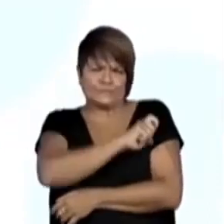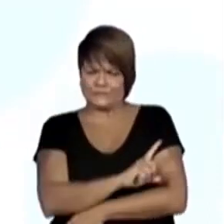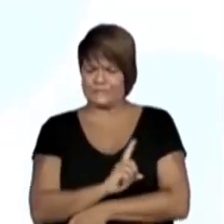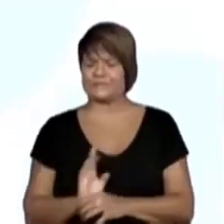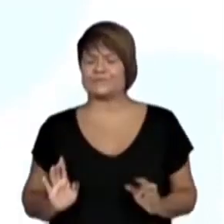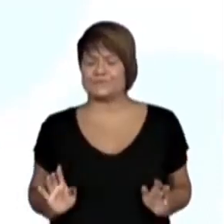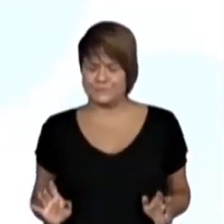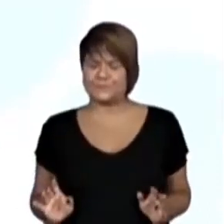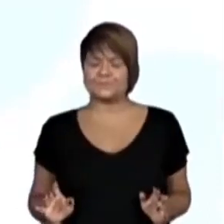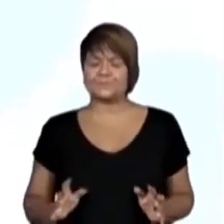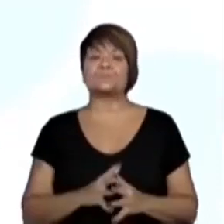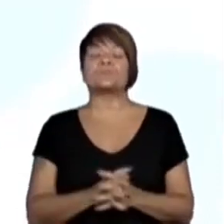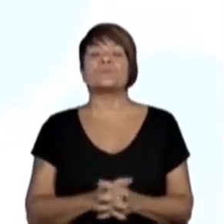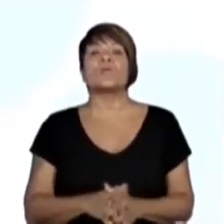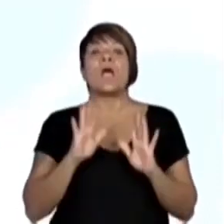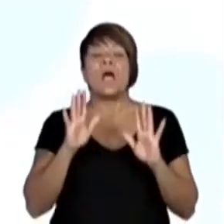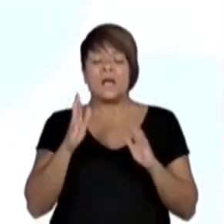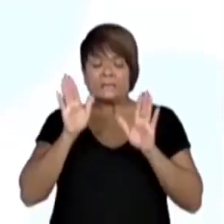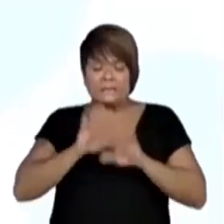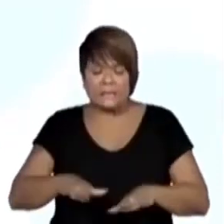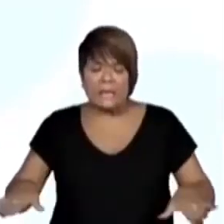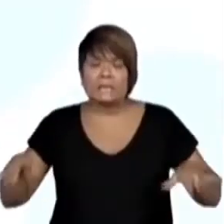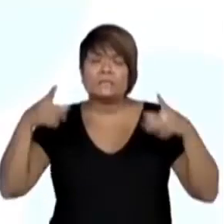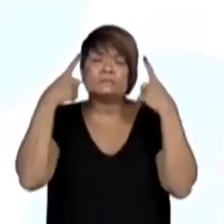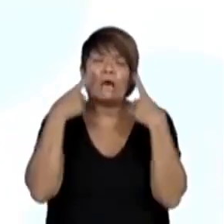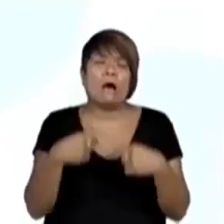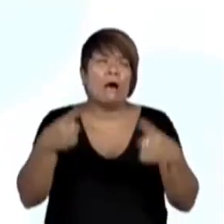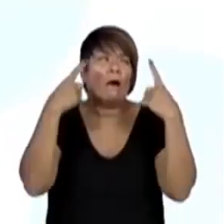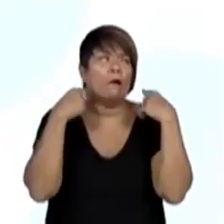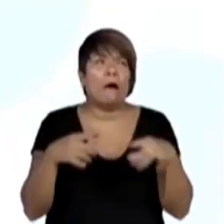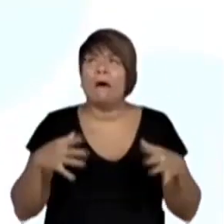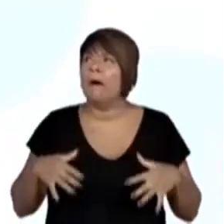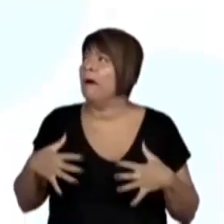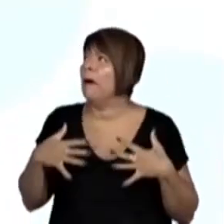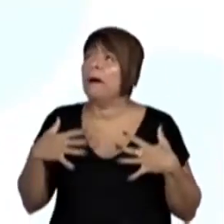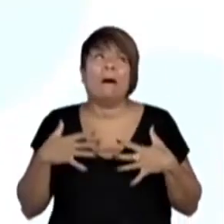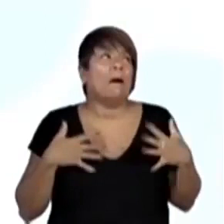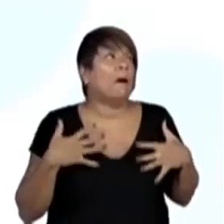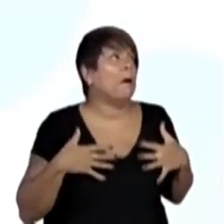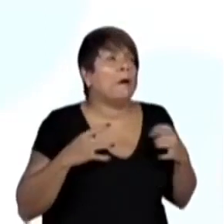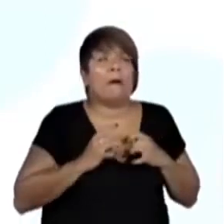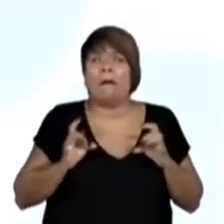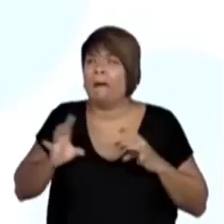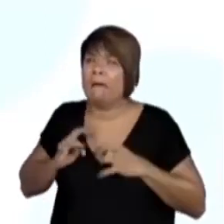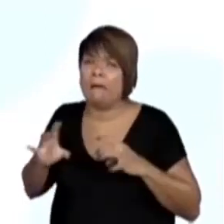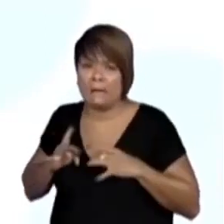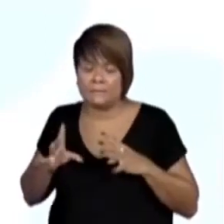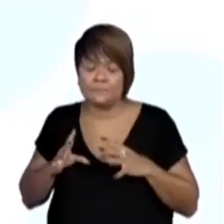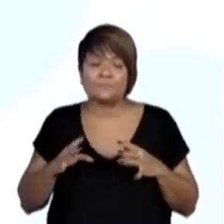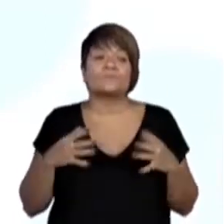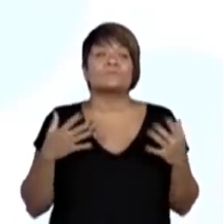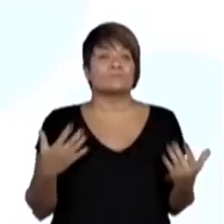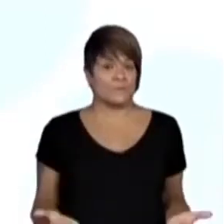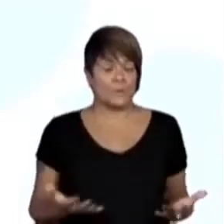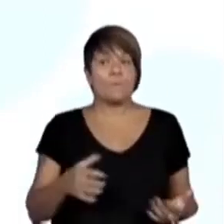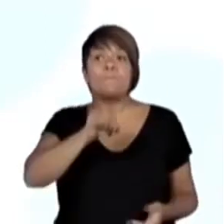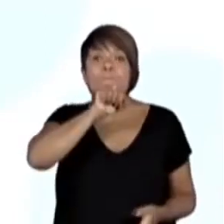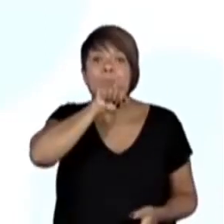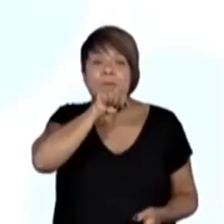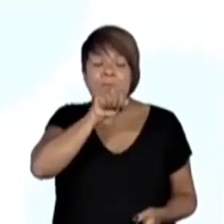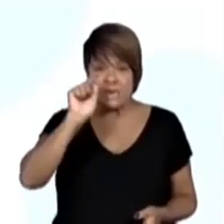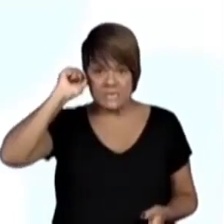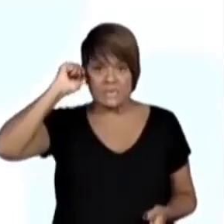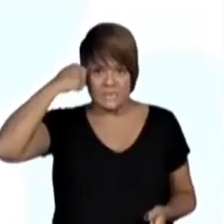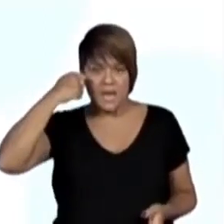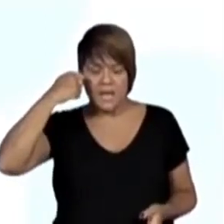pequenos navios, as crianças choravam assustadas. Então, As mães negras, para